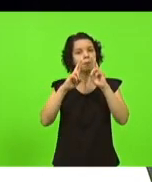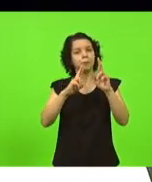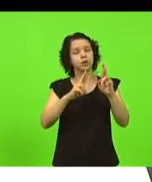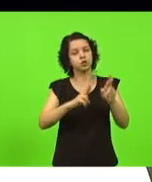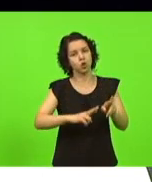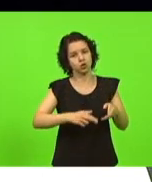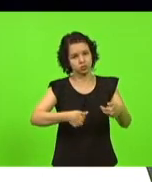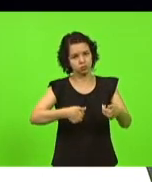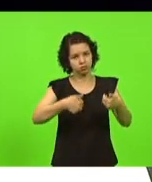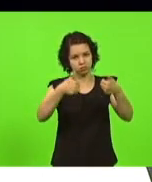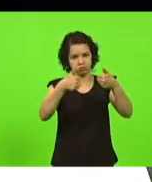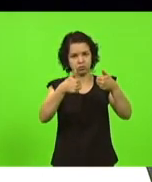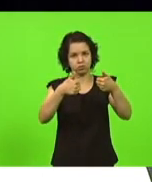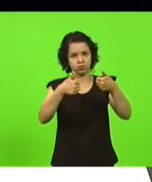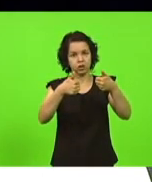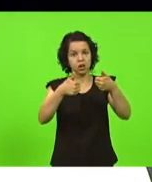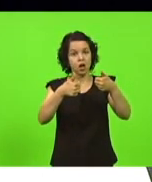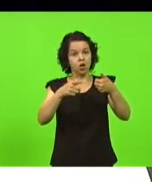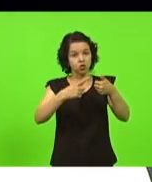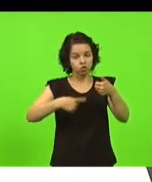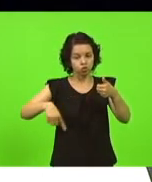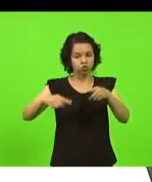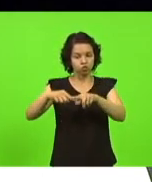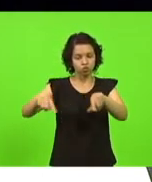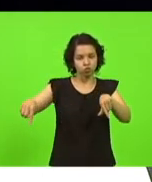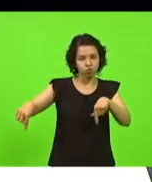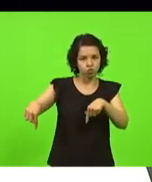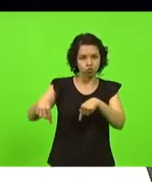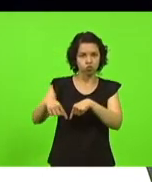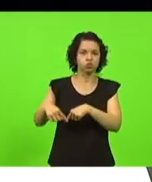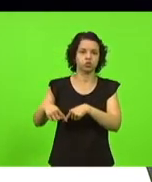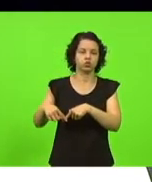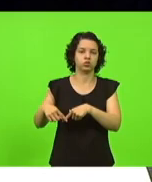nossos gabinetes, falo os nossos,